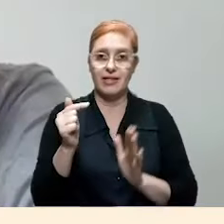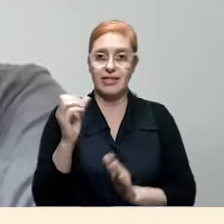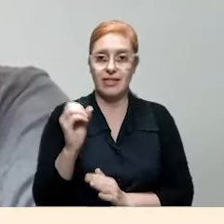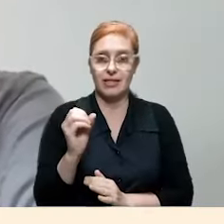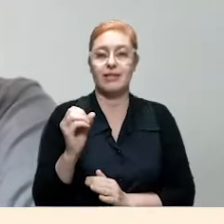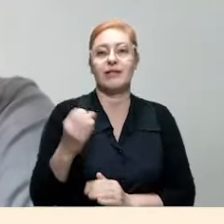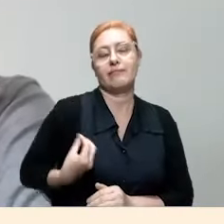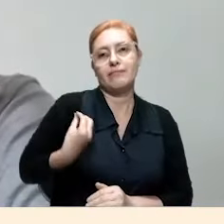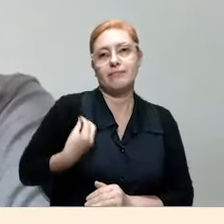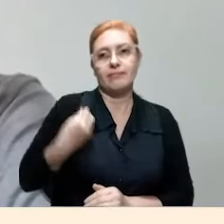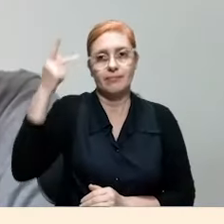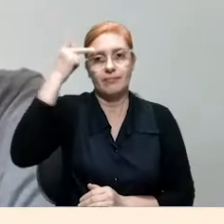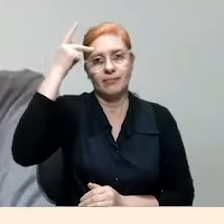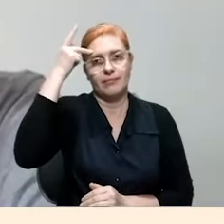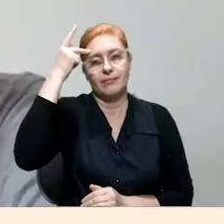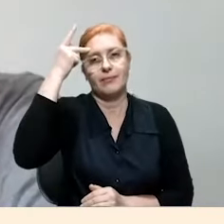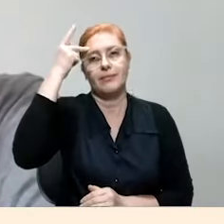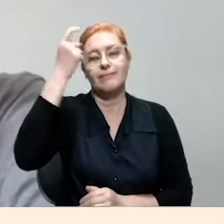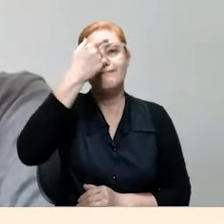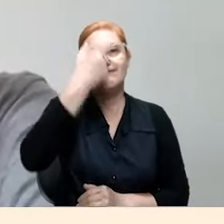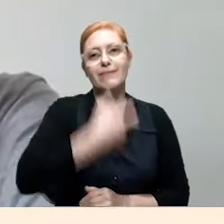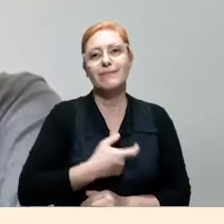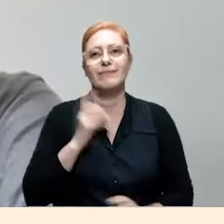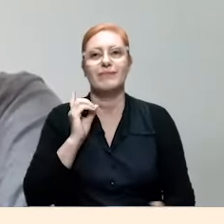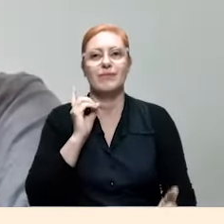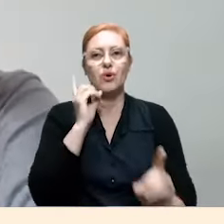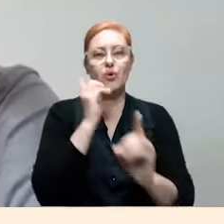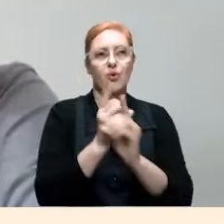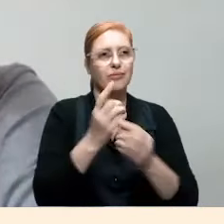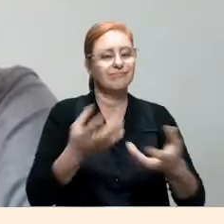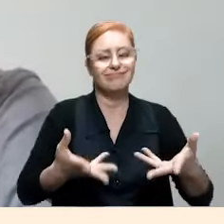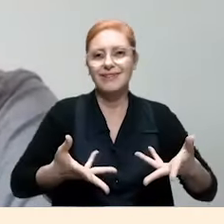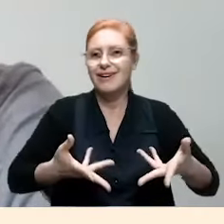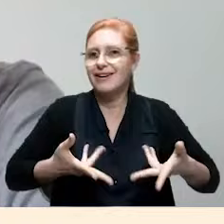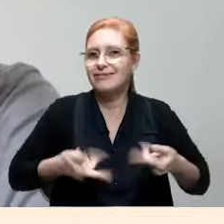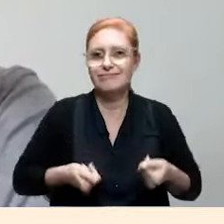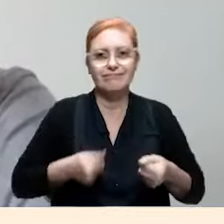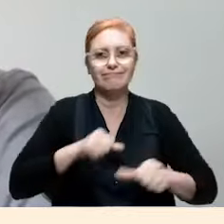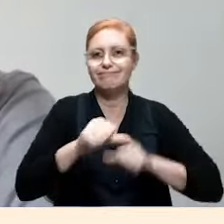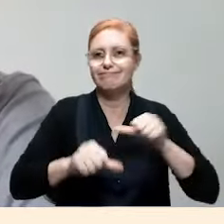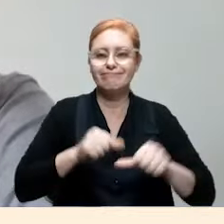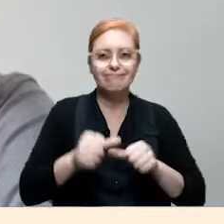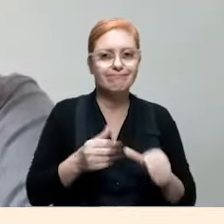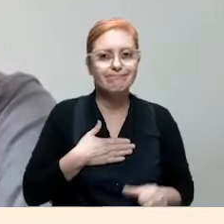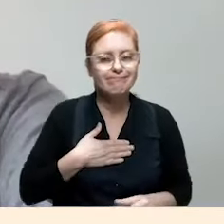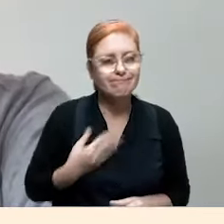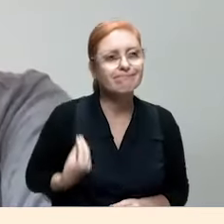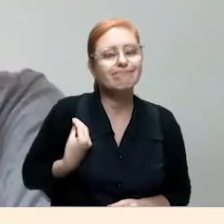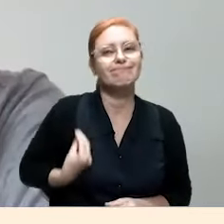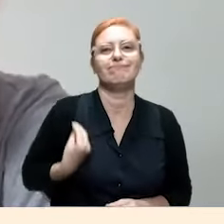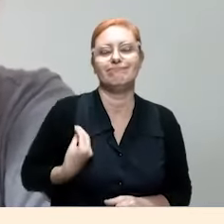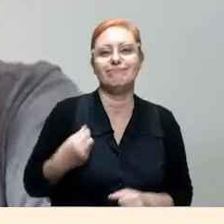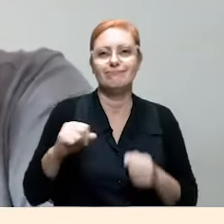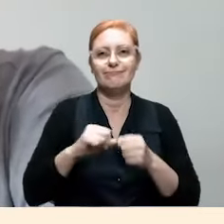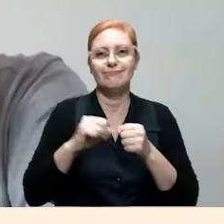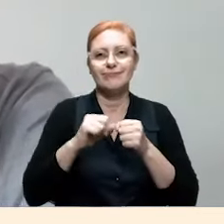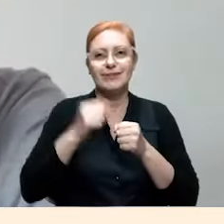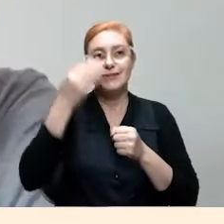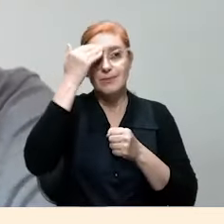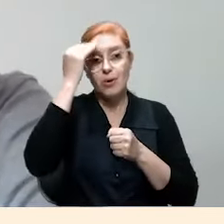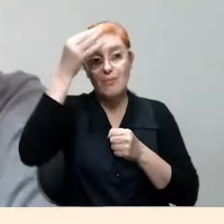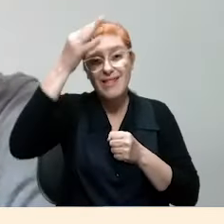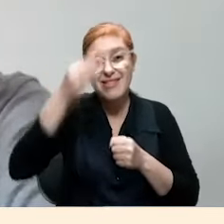foi um encontro muito incrível que transformou minha vida, que me fez compreender muitas coisas